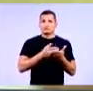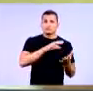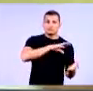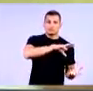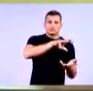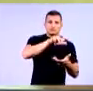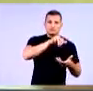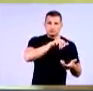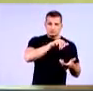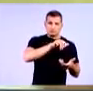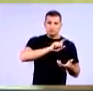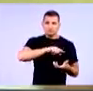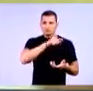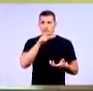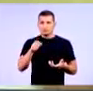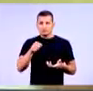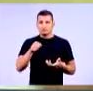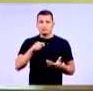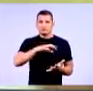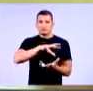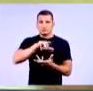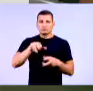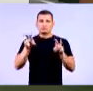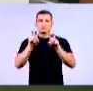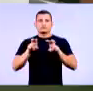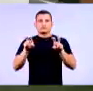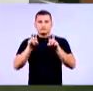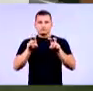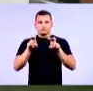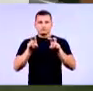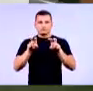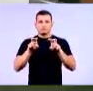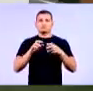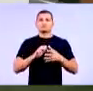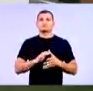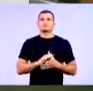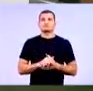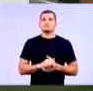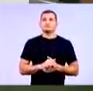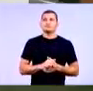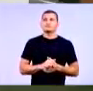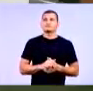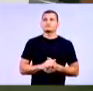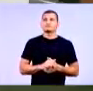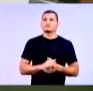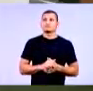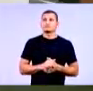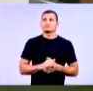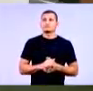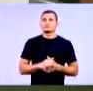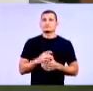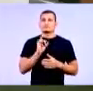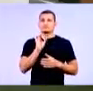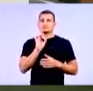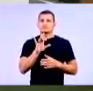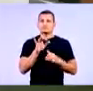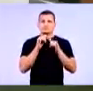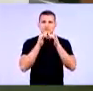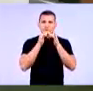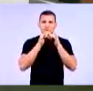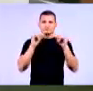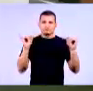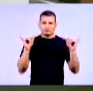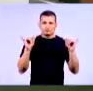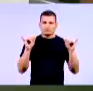real, né, para esse nosso mundo virtual. Uhum. Tá? Professor, só quero dar um aviso aqui para o pessoal